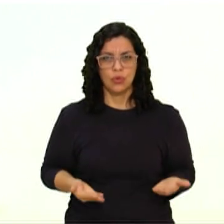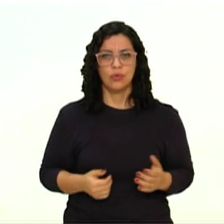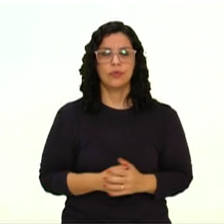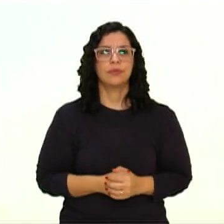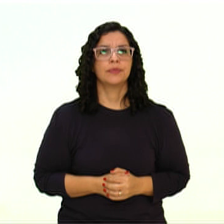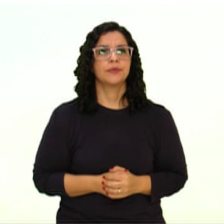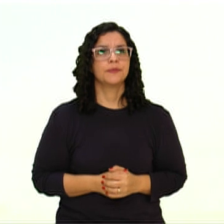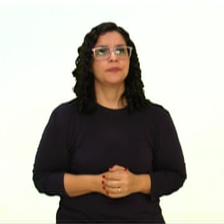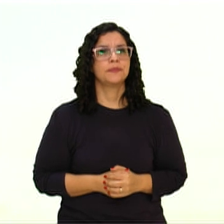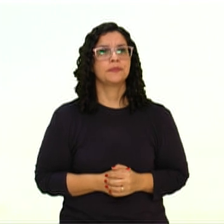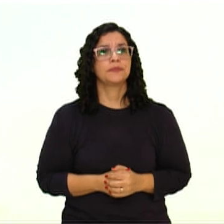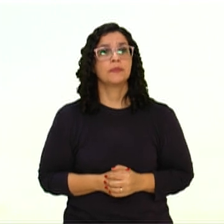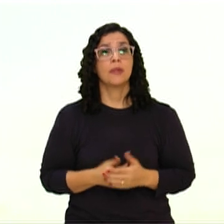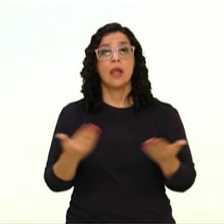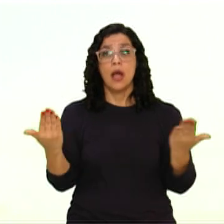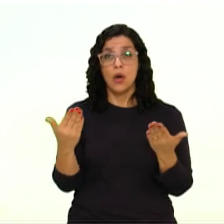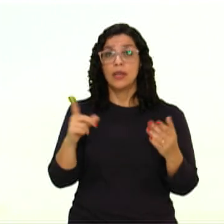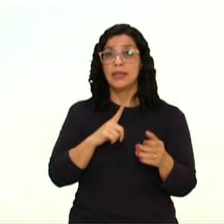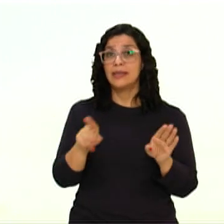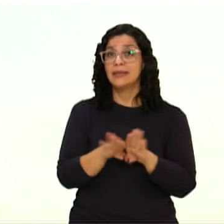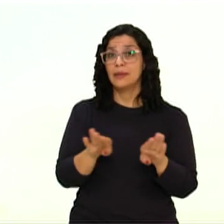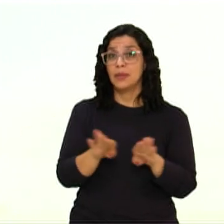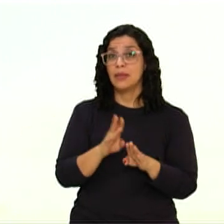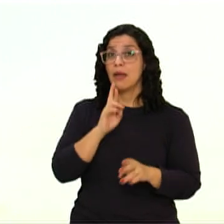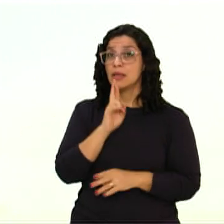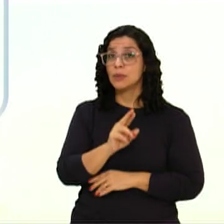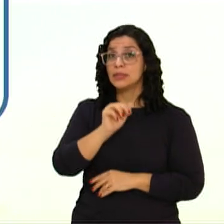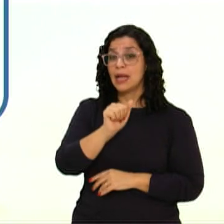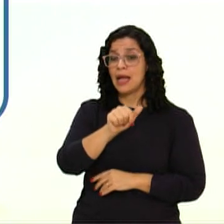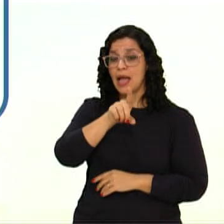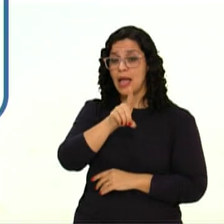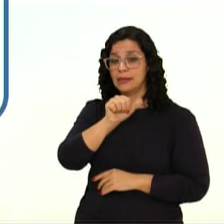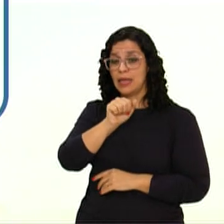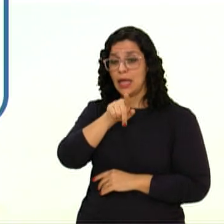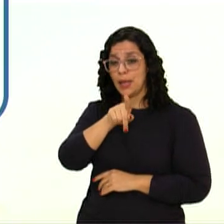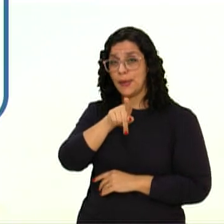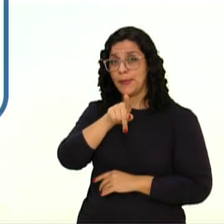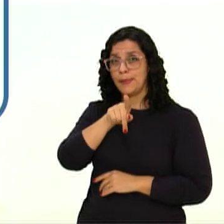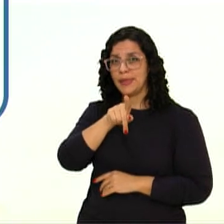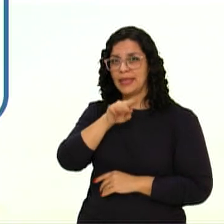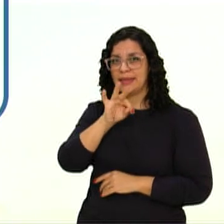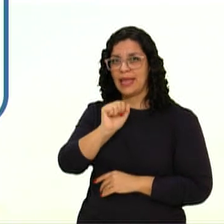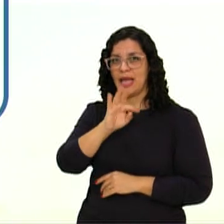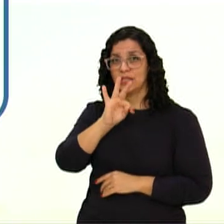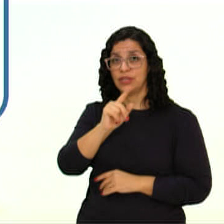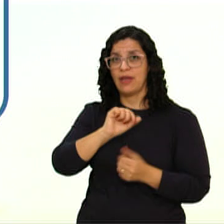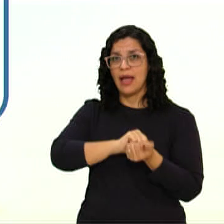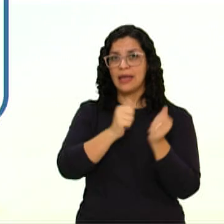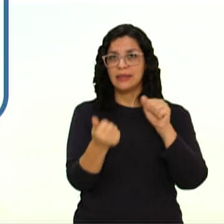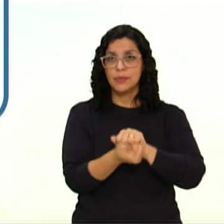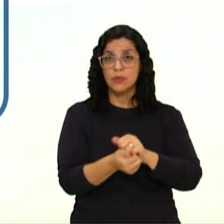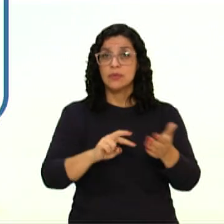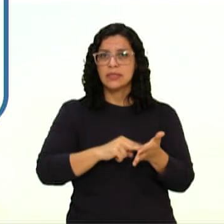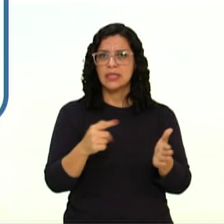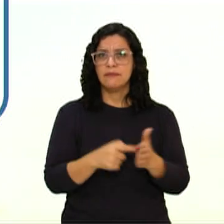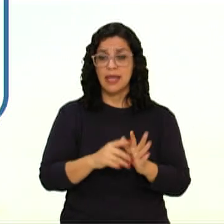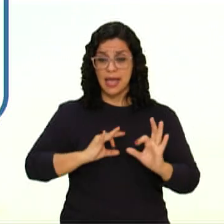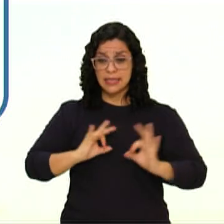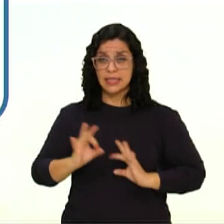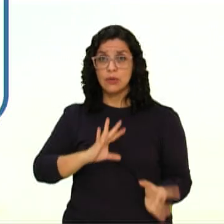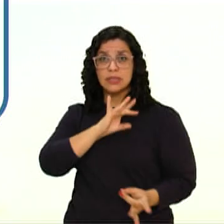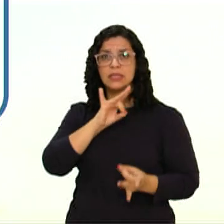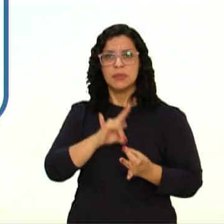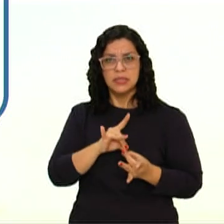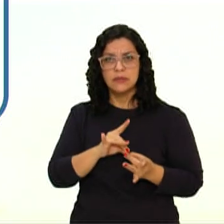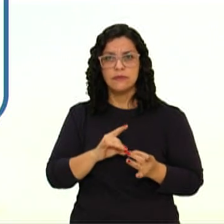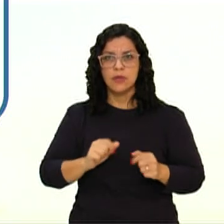estruturas imunes, tá? Porém, você vai ter a resposta também adaptativa. É quando se ativa células especializadas, principalmente